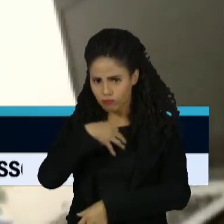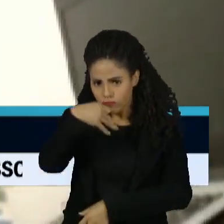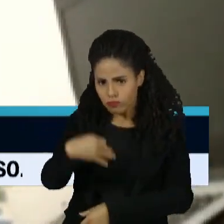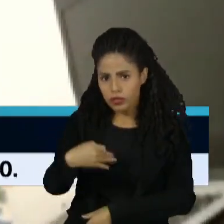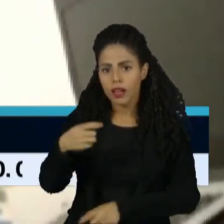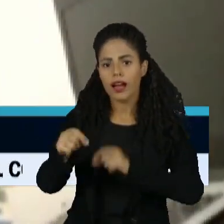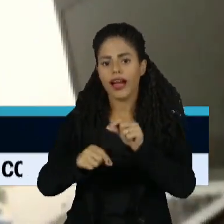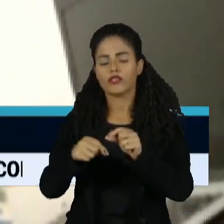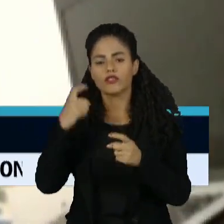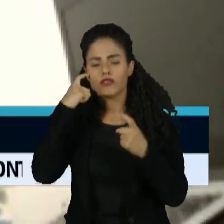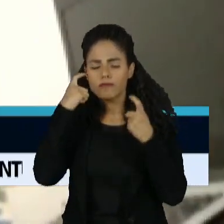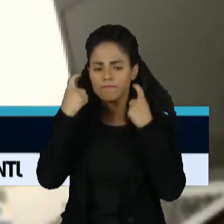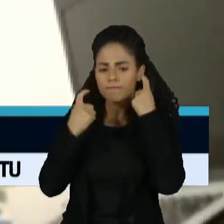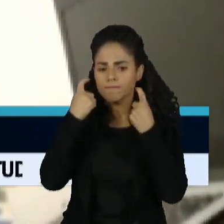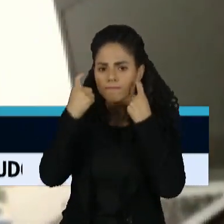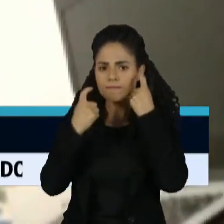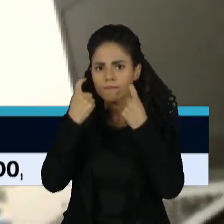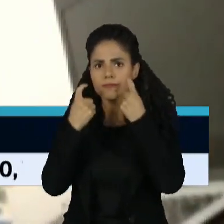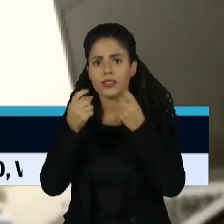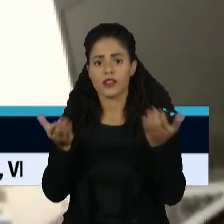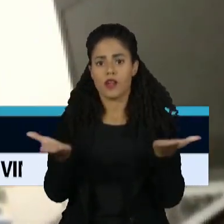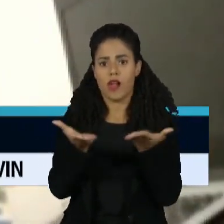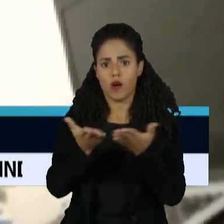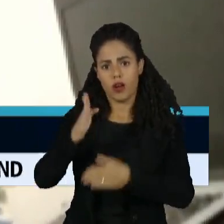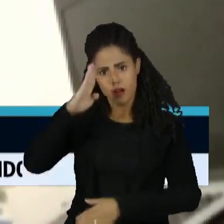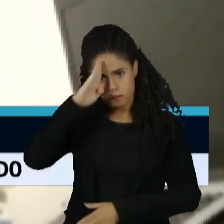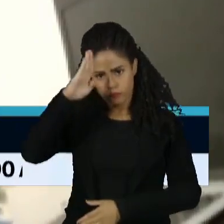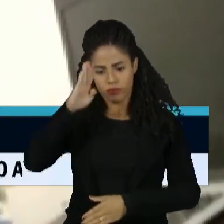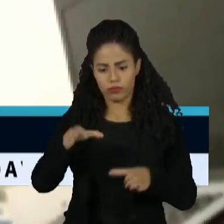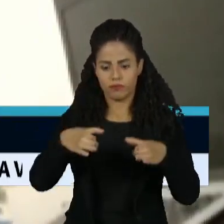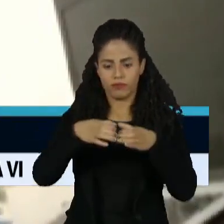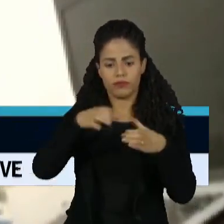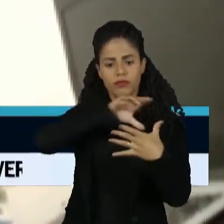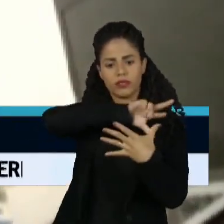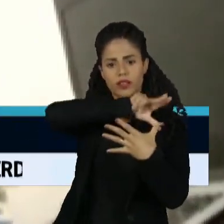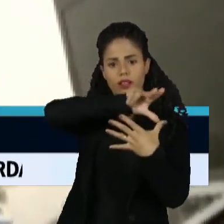atormenta as forças armadas